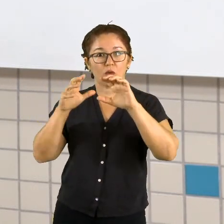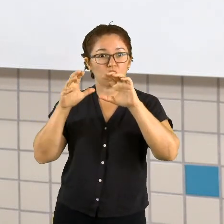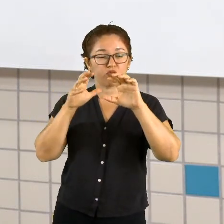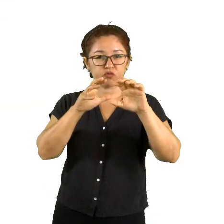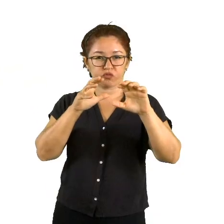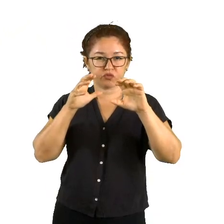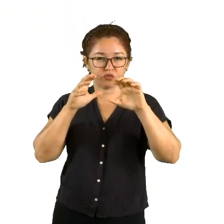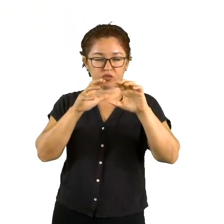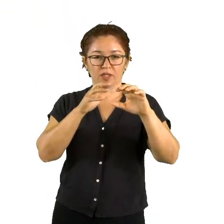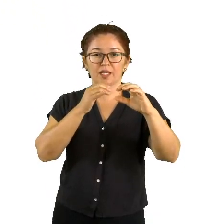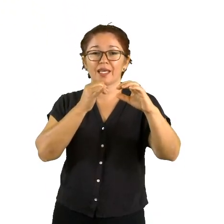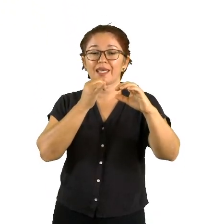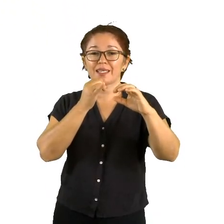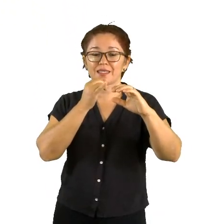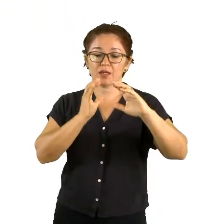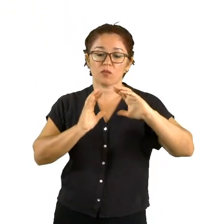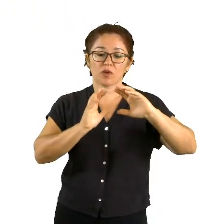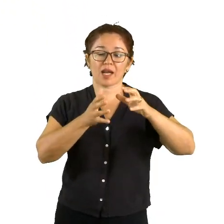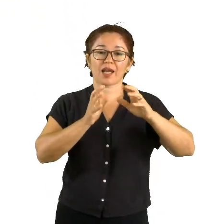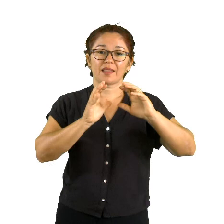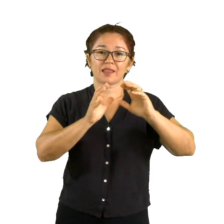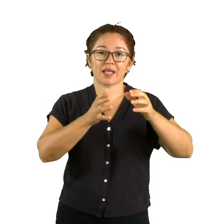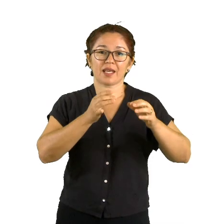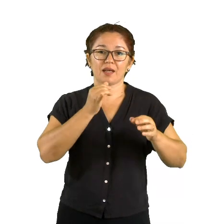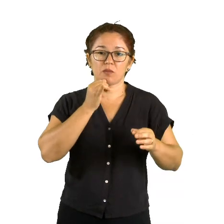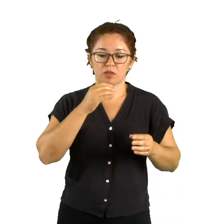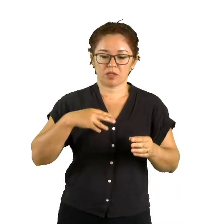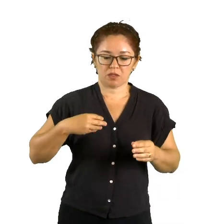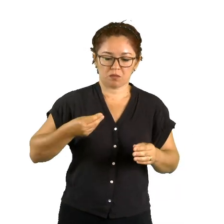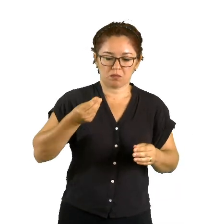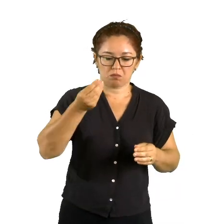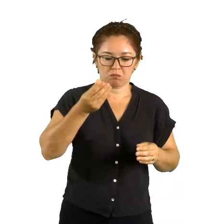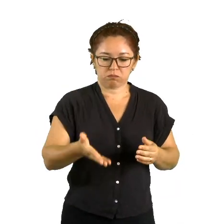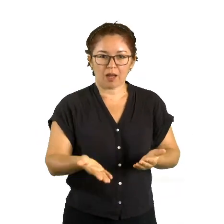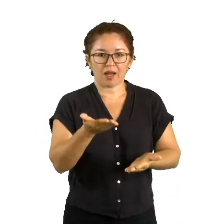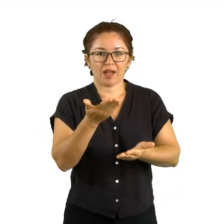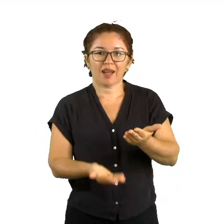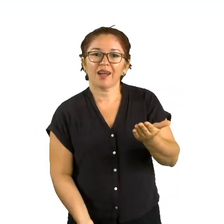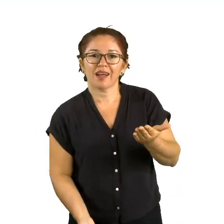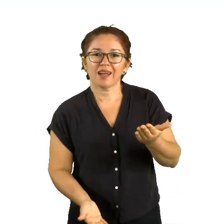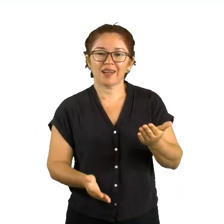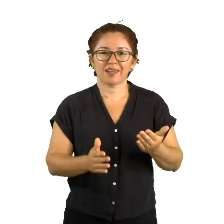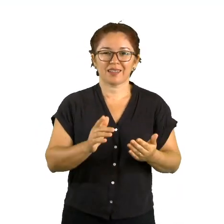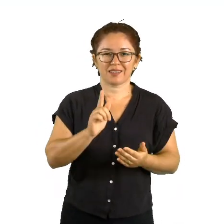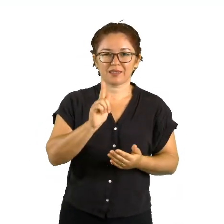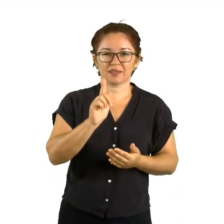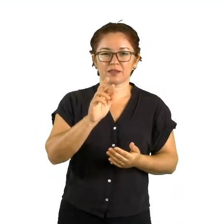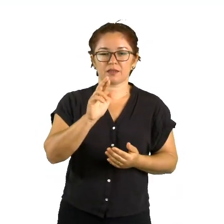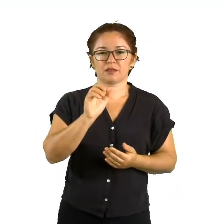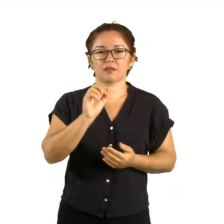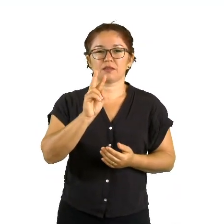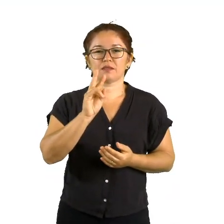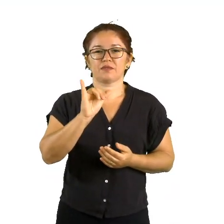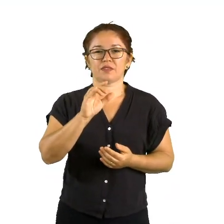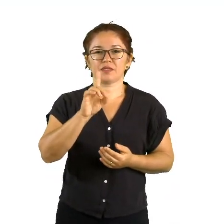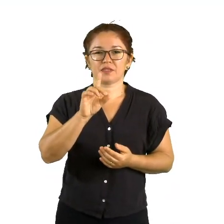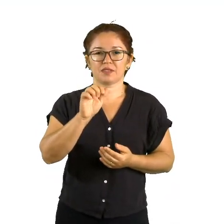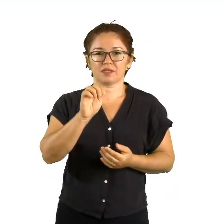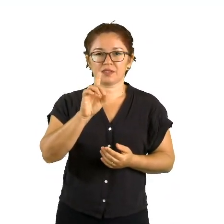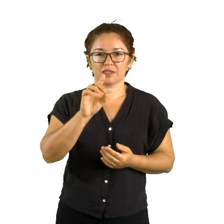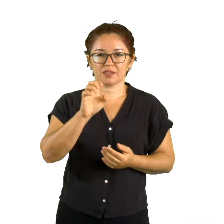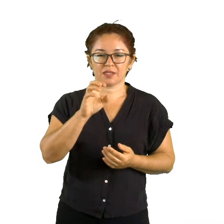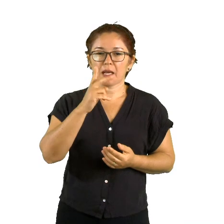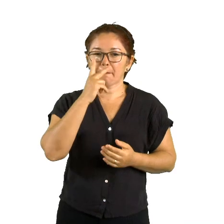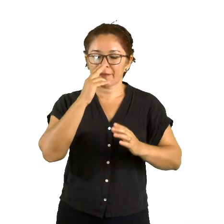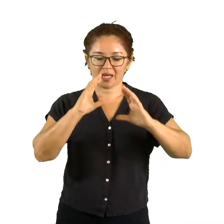campo gravitacional, a Lua também tem. A Terra, então, atrai tudo que está próximo de si para ela.